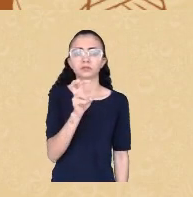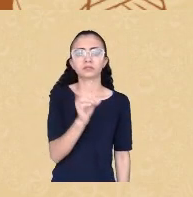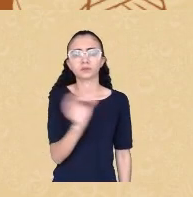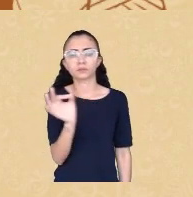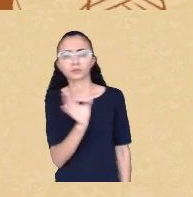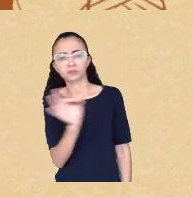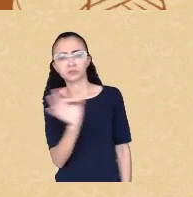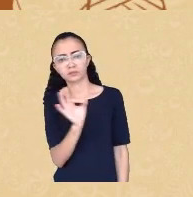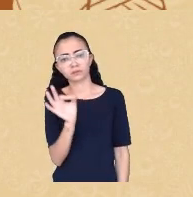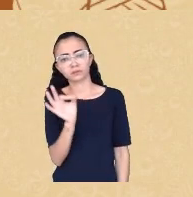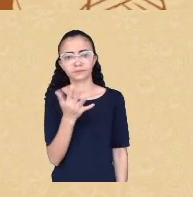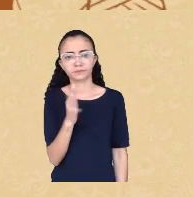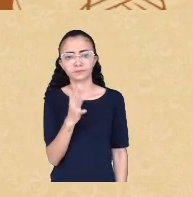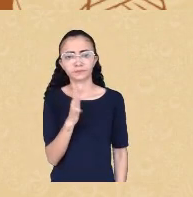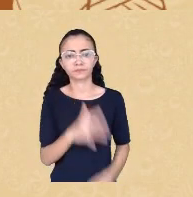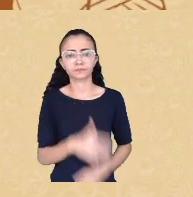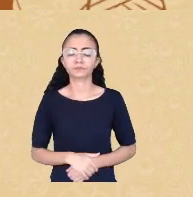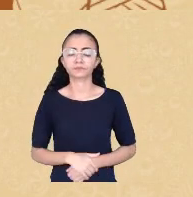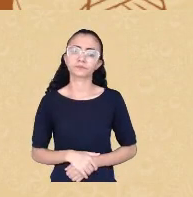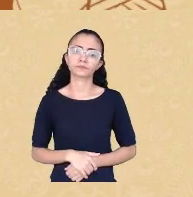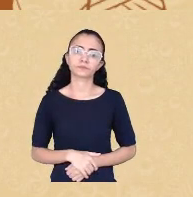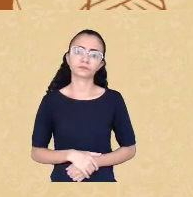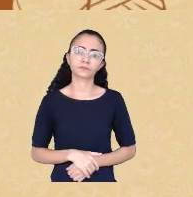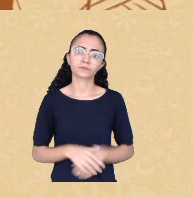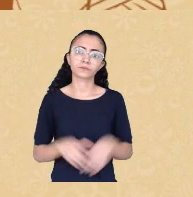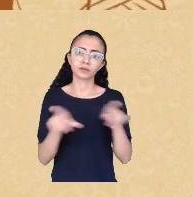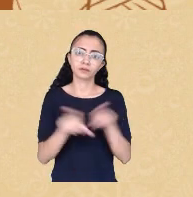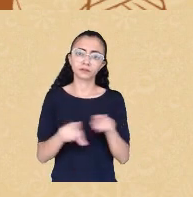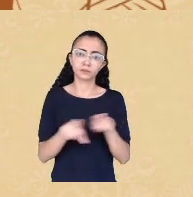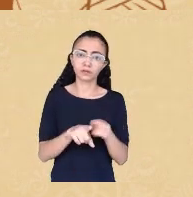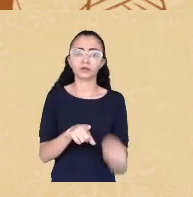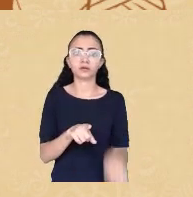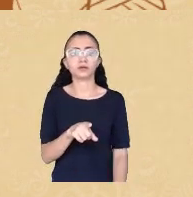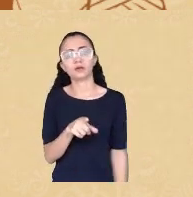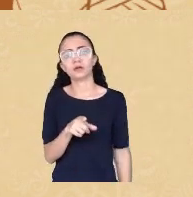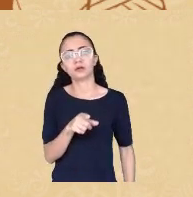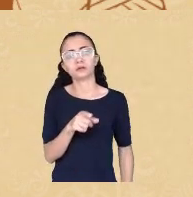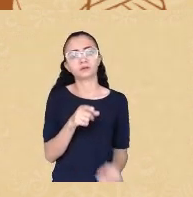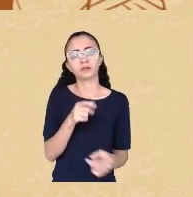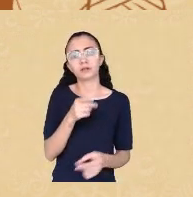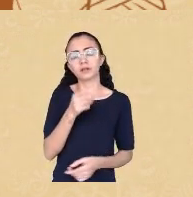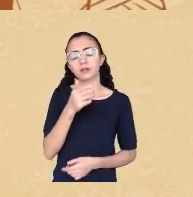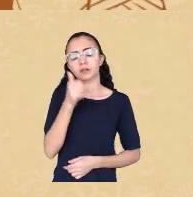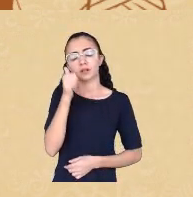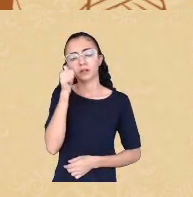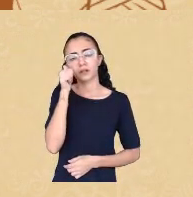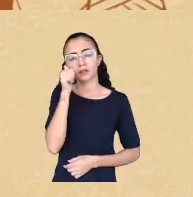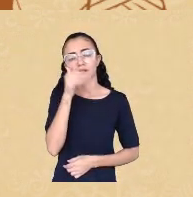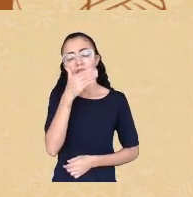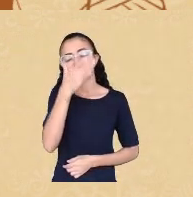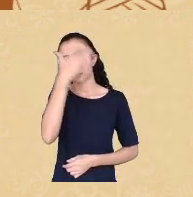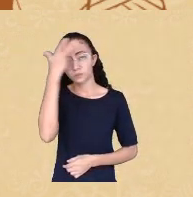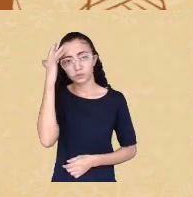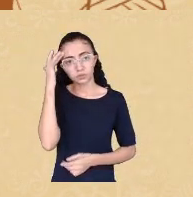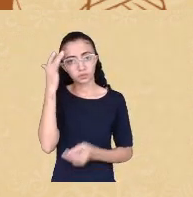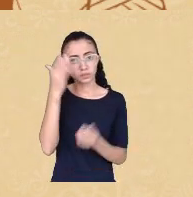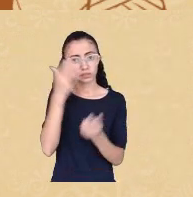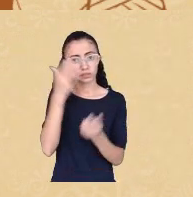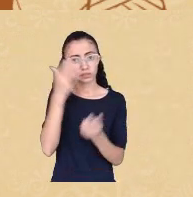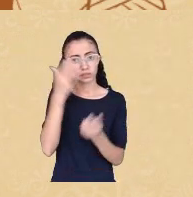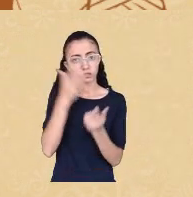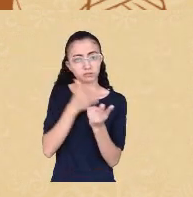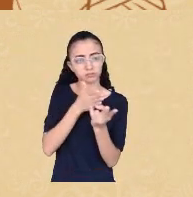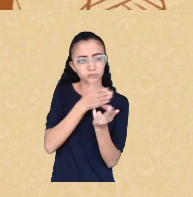seguidas das pessoas biatraídas. Tá? Alguns aí nesse ponto, muitos não